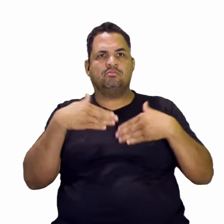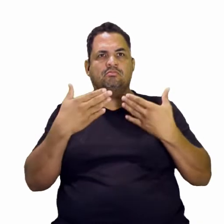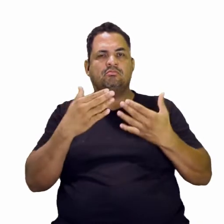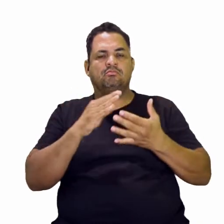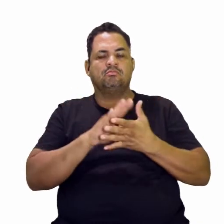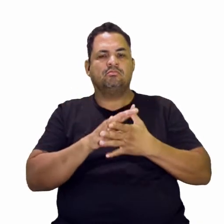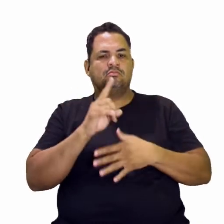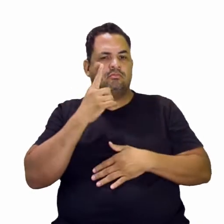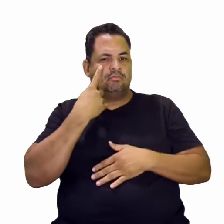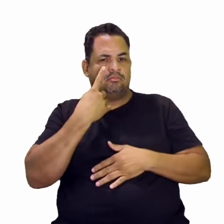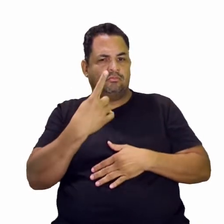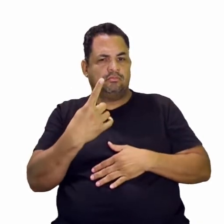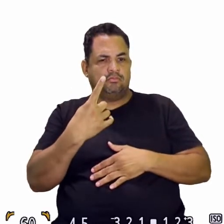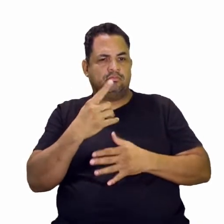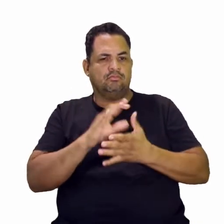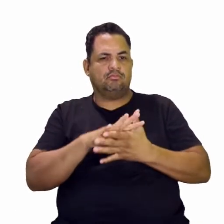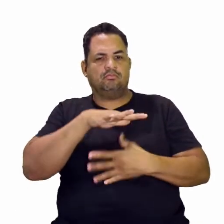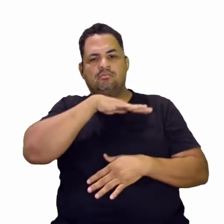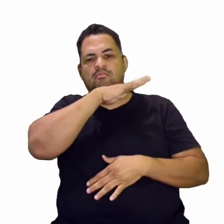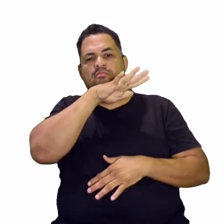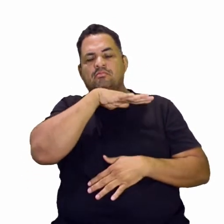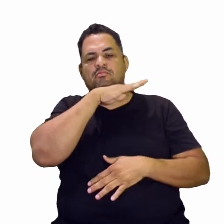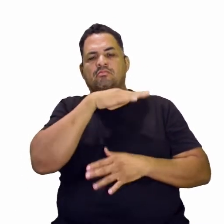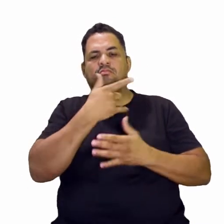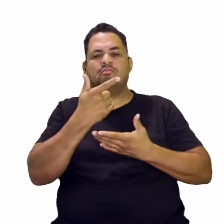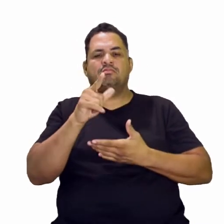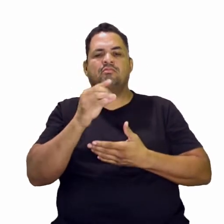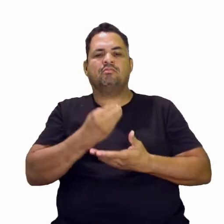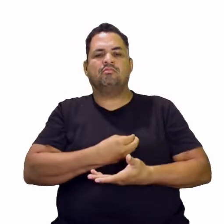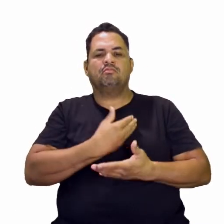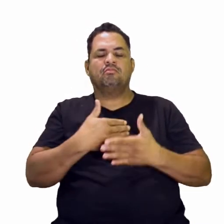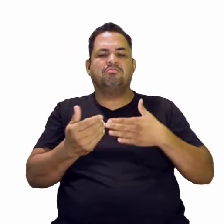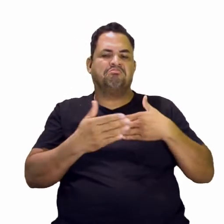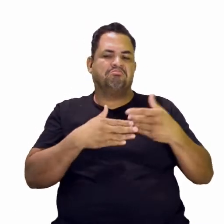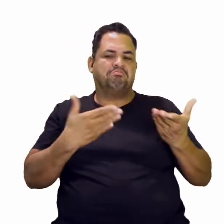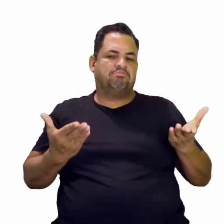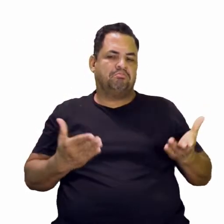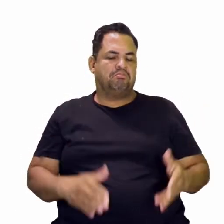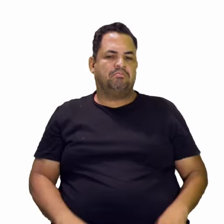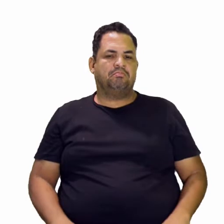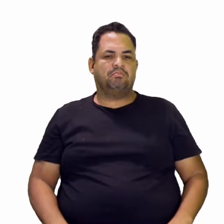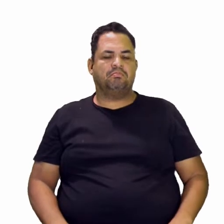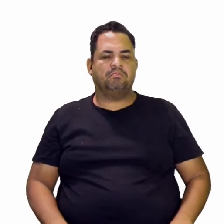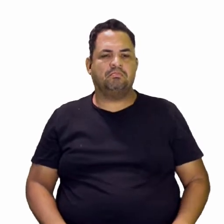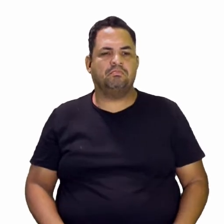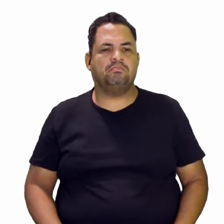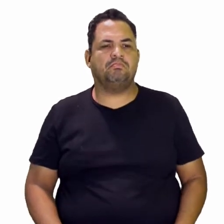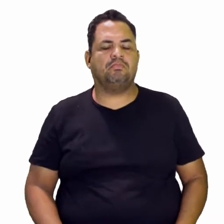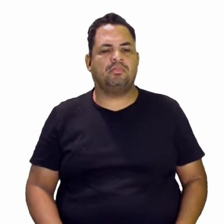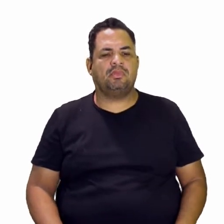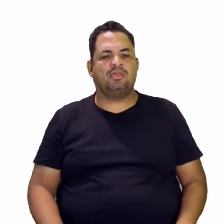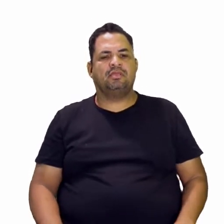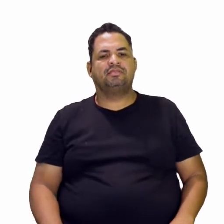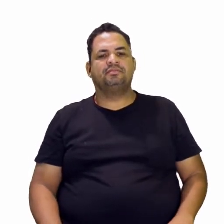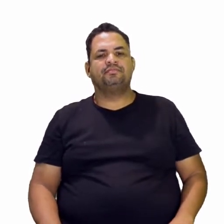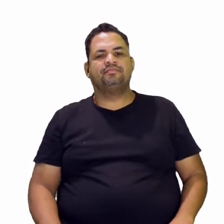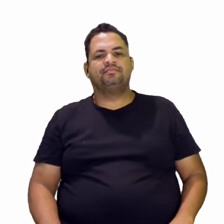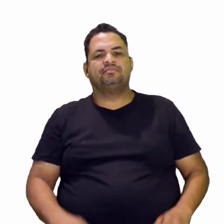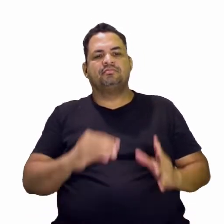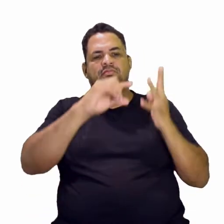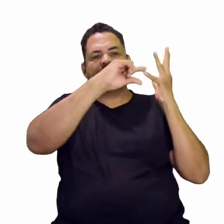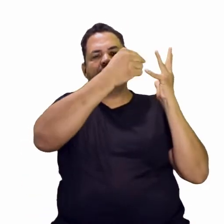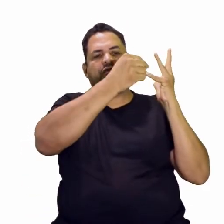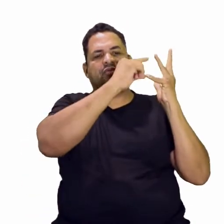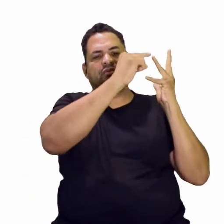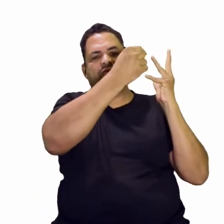estiver observando um animal ou um outro ser vivo qualquer, tá? Então, essas ceras vão estar presentes nas folhas dos